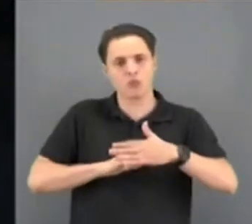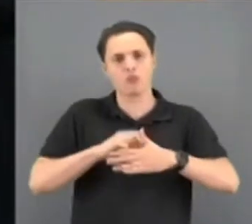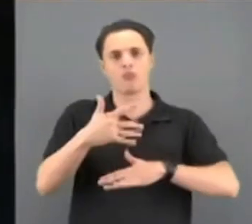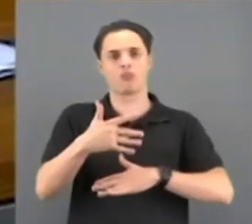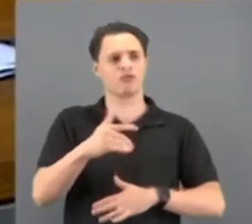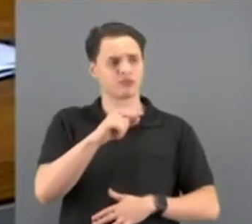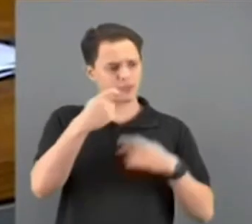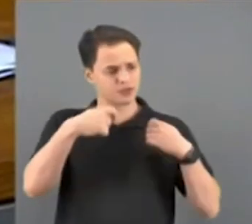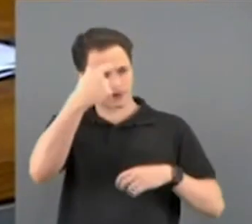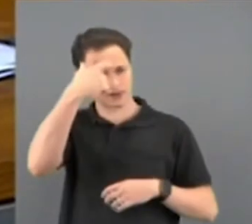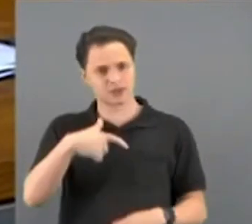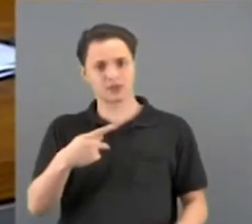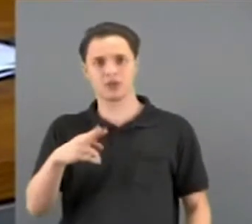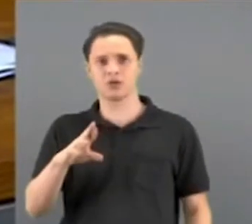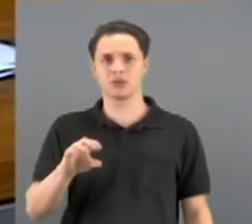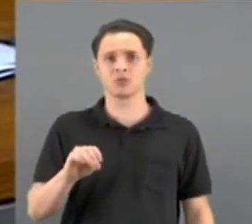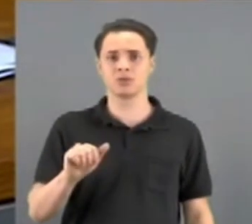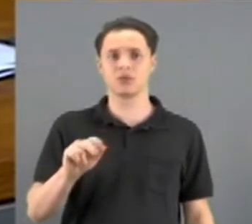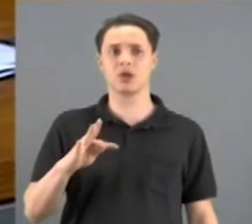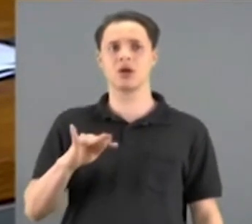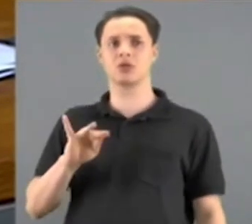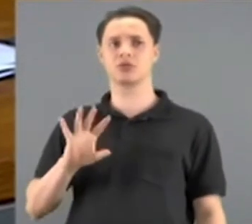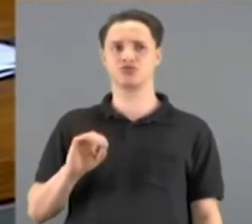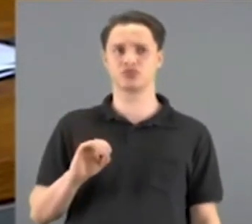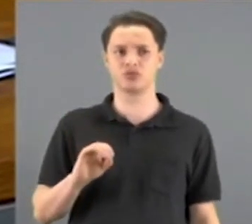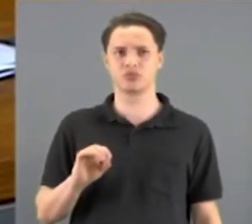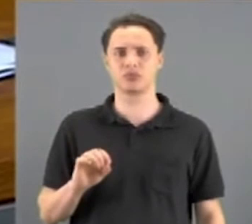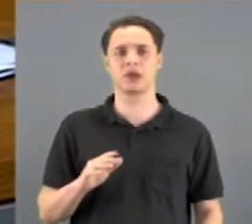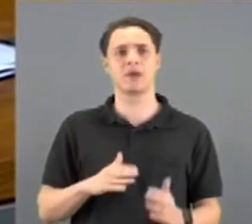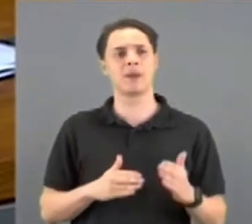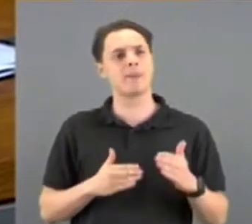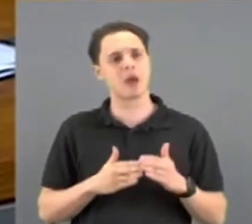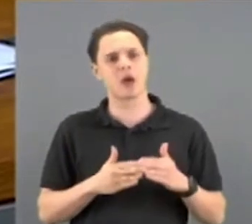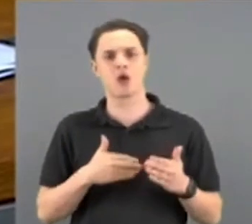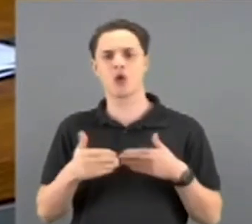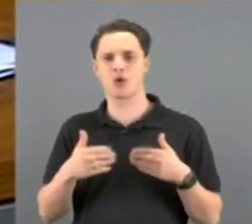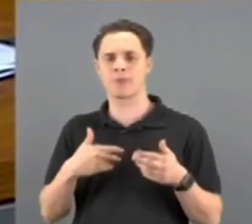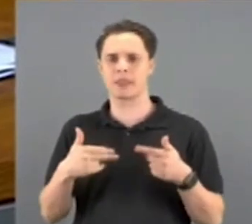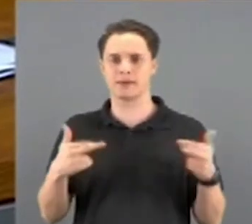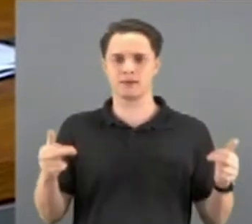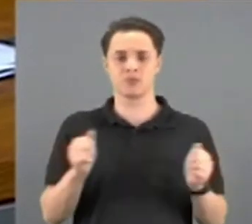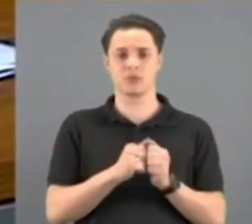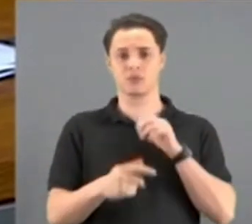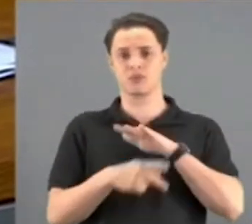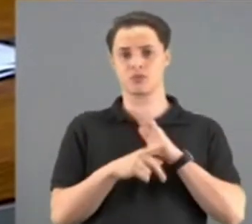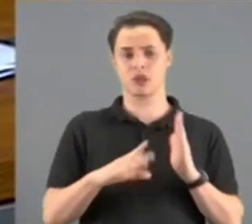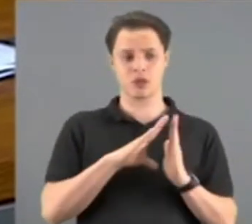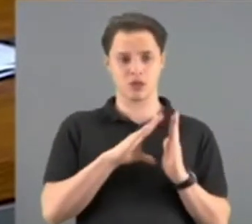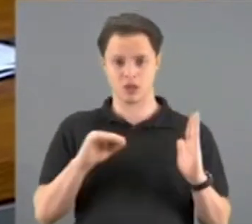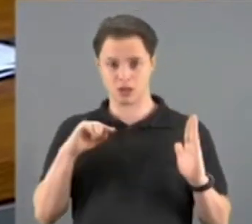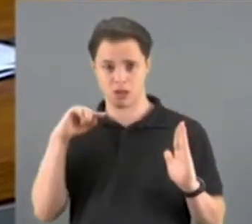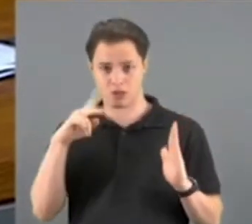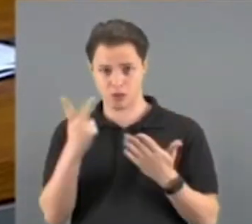senhor devia ter sido proativo, impedindo a invasão, depredação e outros ilícitos nas instalações do Palácio do Planalto e seus